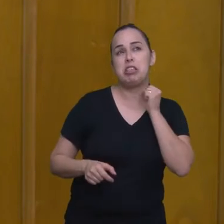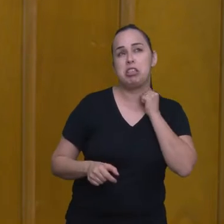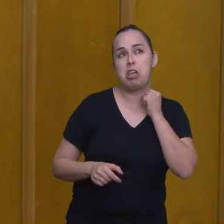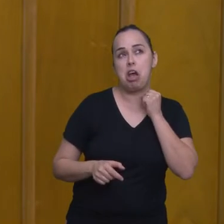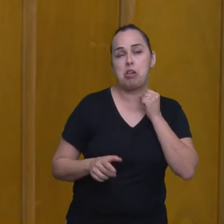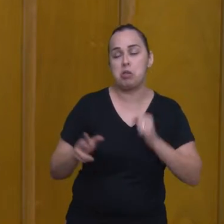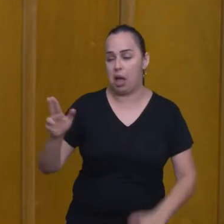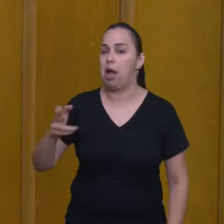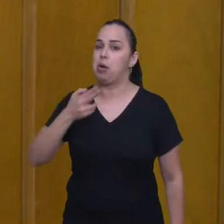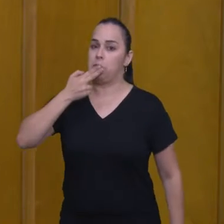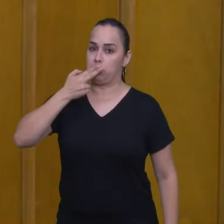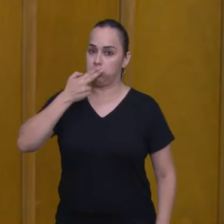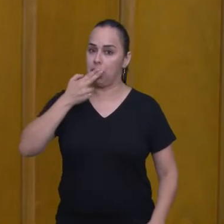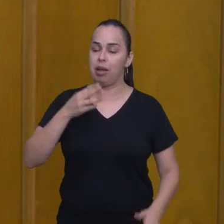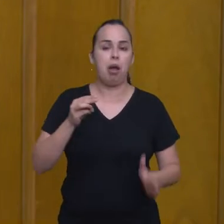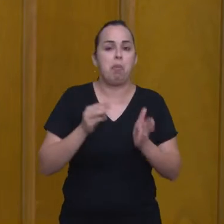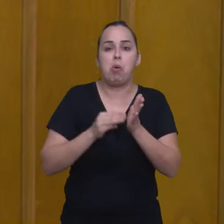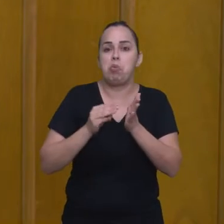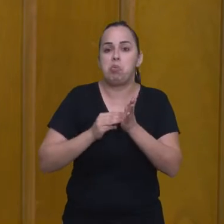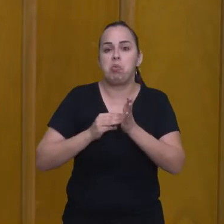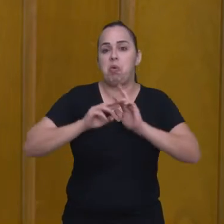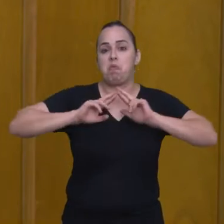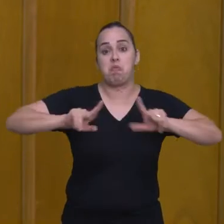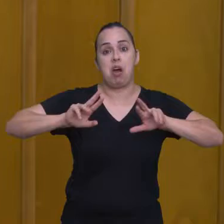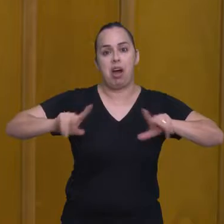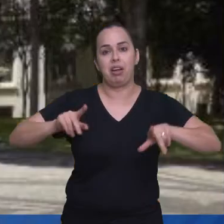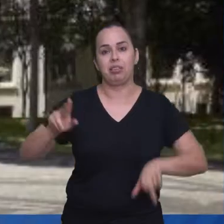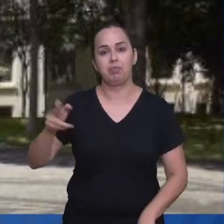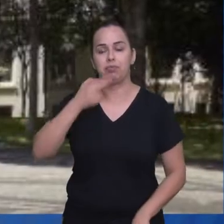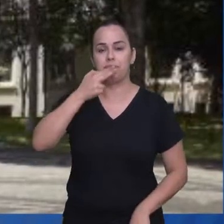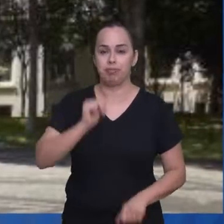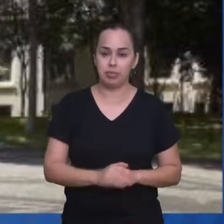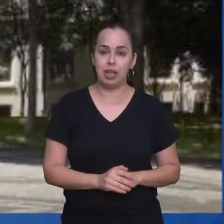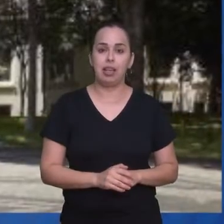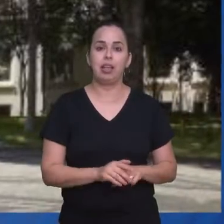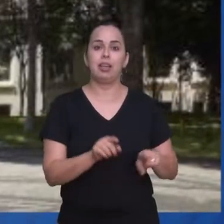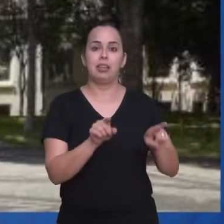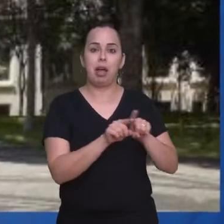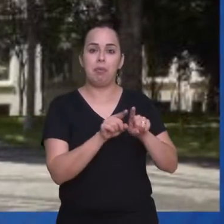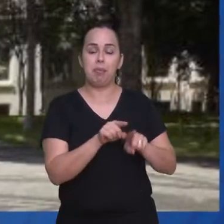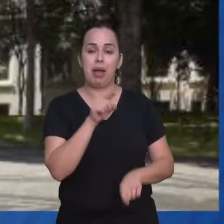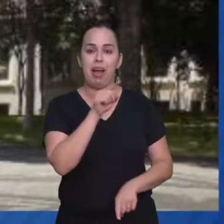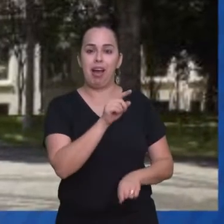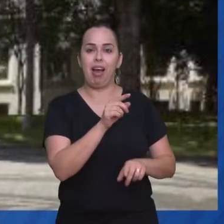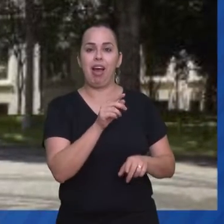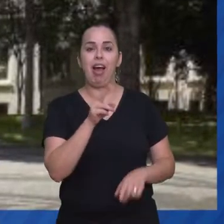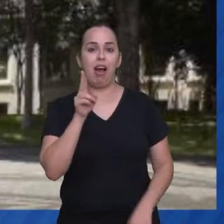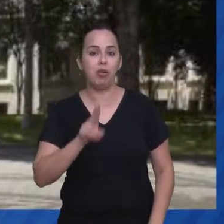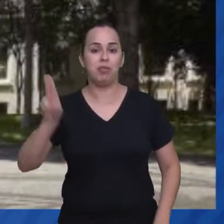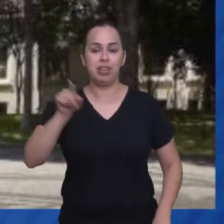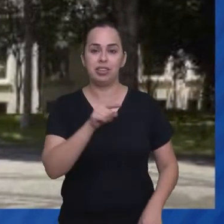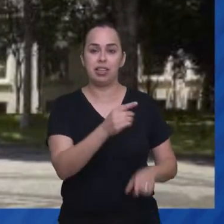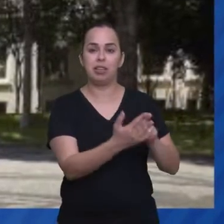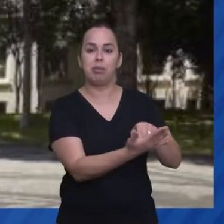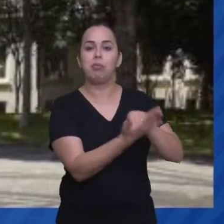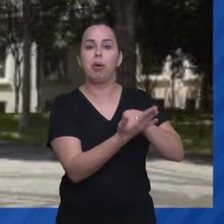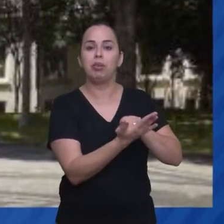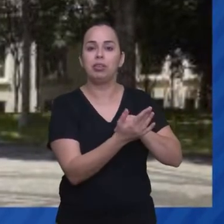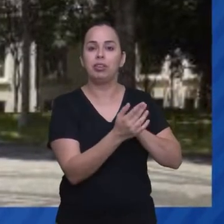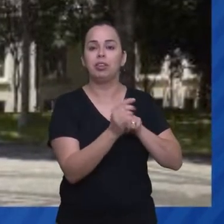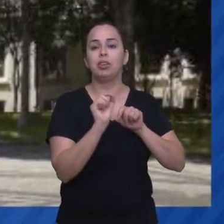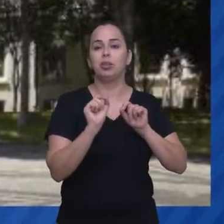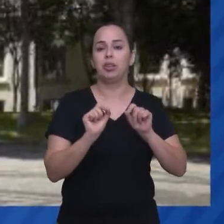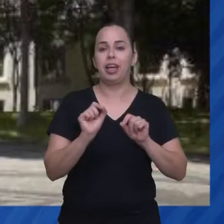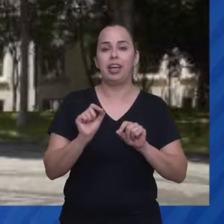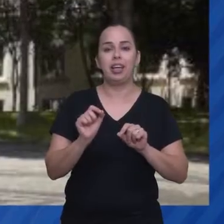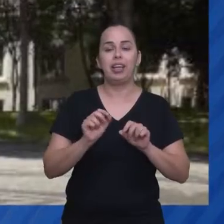não está bom, qualquer coisa é motivo de acender o cigarro, isso é complicado. E um estudo realizado pela USP apontou que essa situação vivida